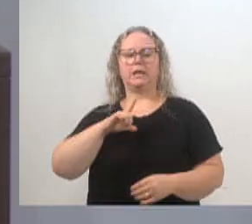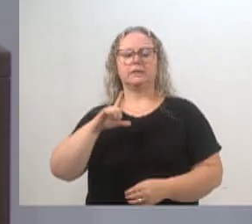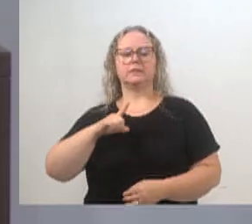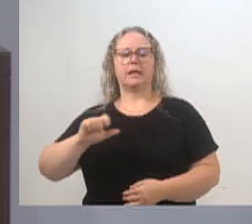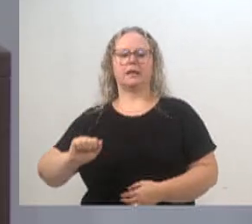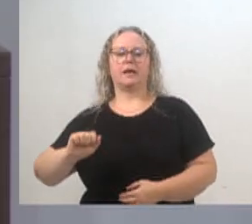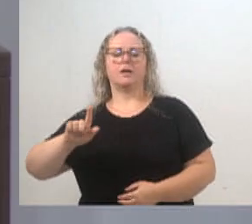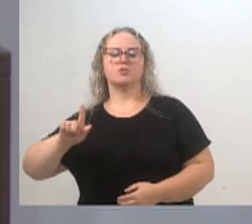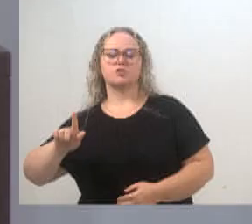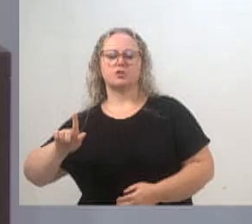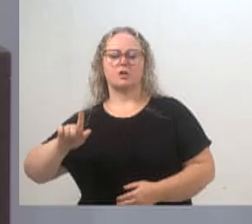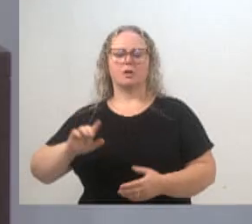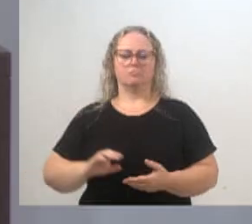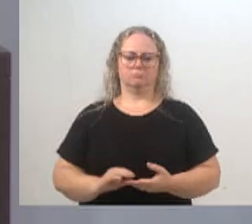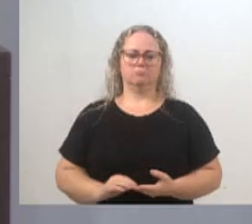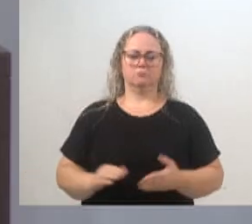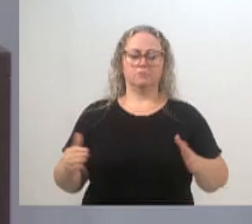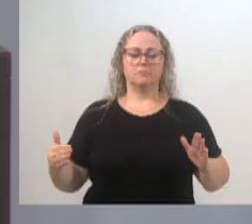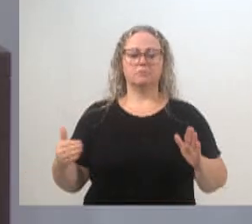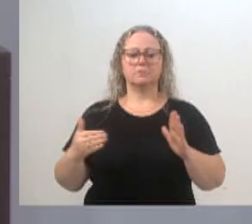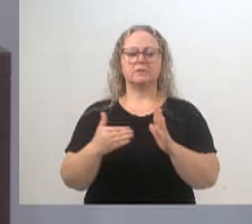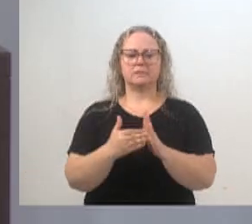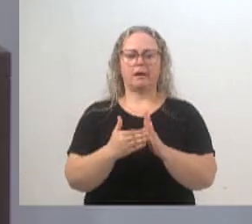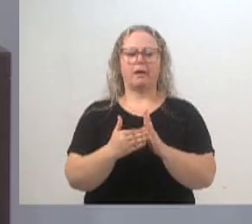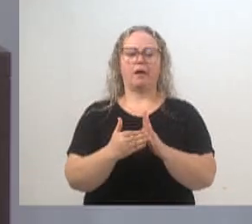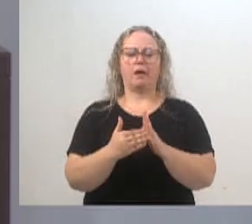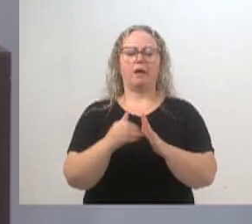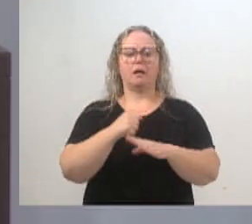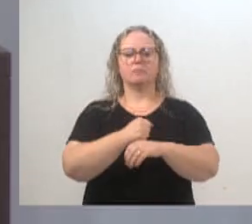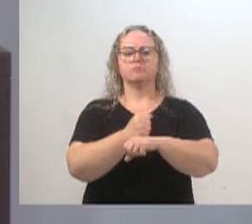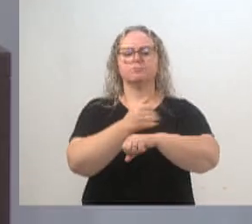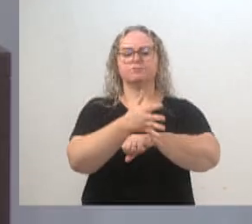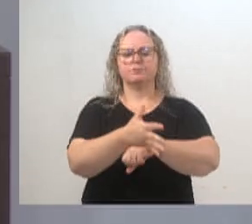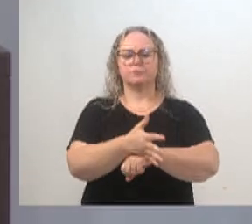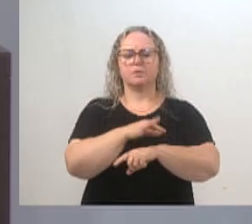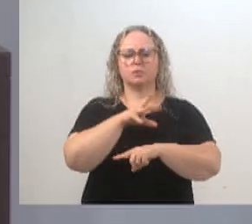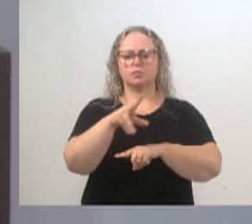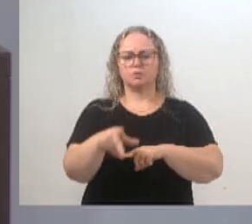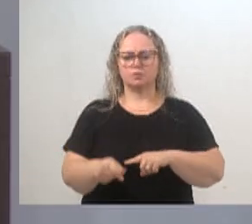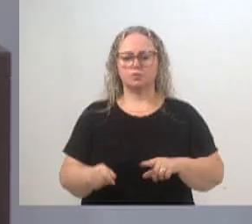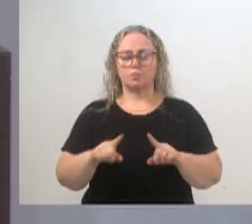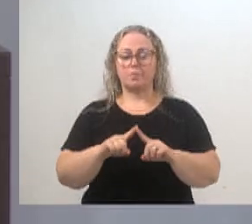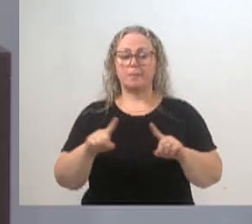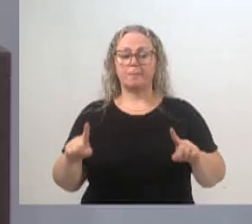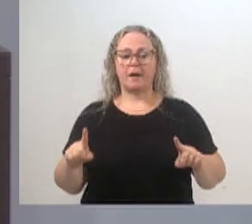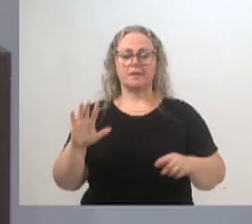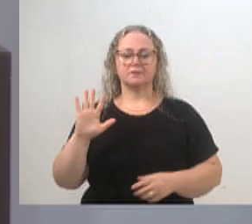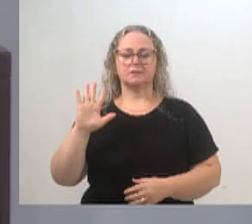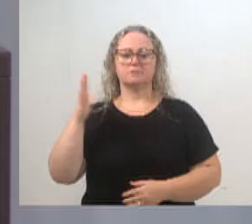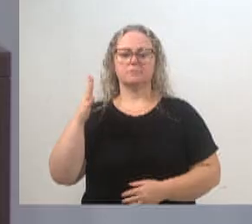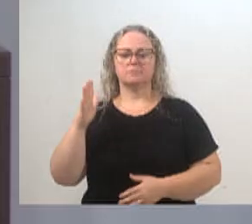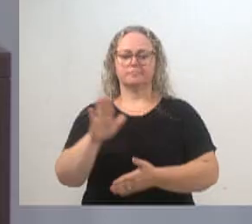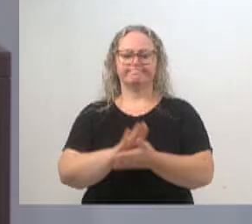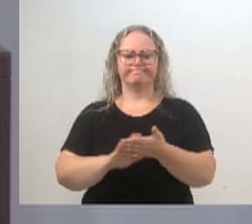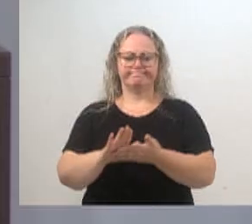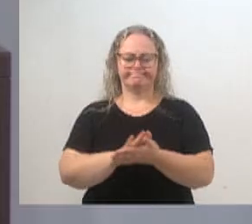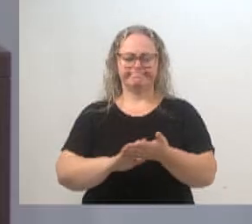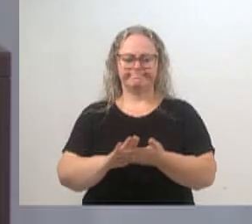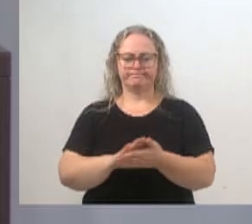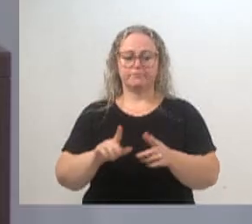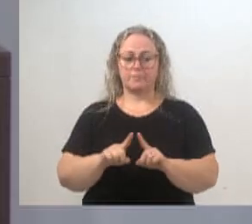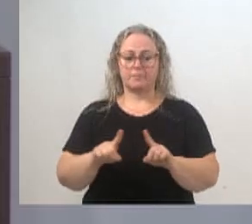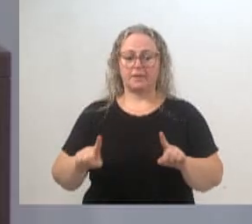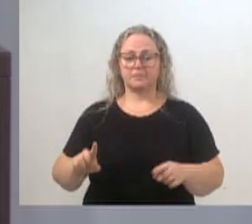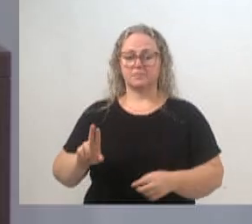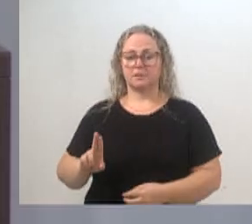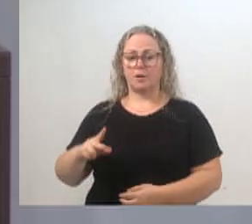que inclusive iriam ficar até 24 horas, mas isso nunca ocorreu. Mas a gente sabe que a UPA ela tem uma característica diferenciada,